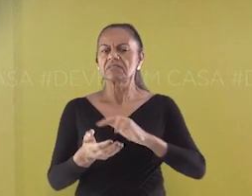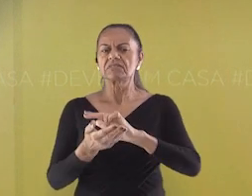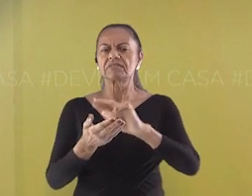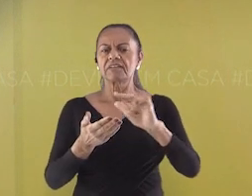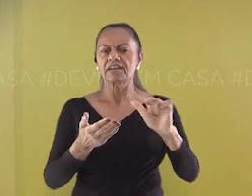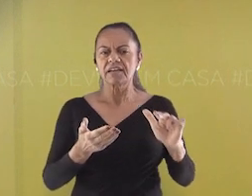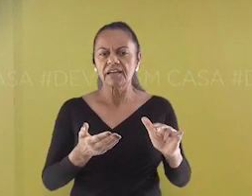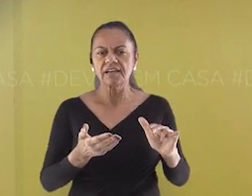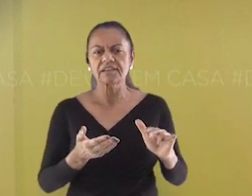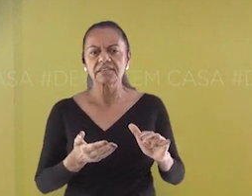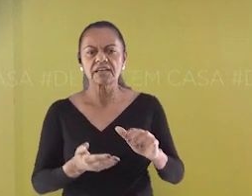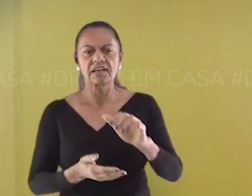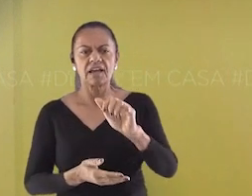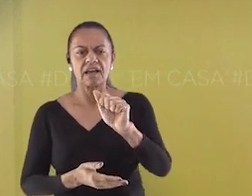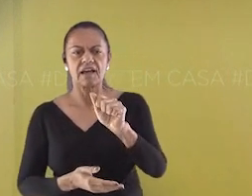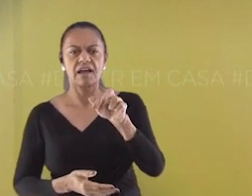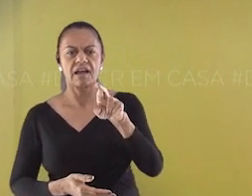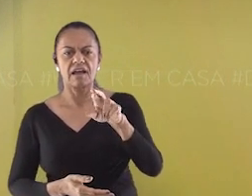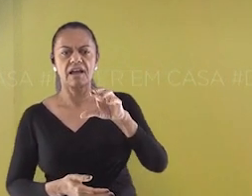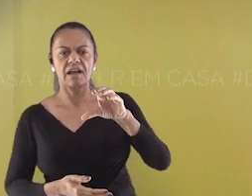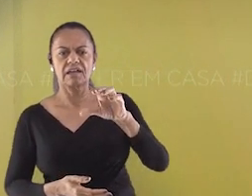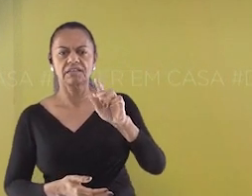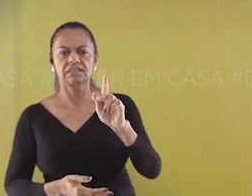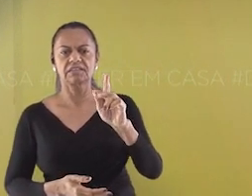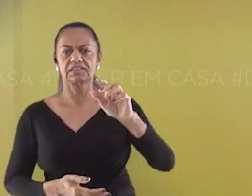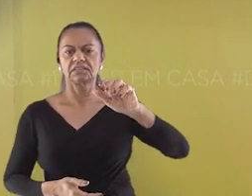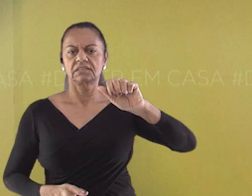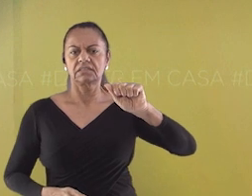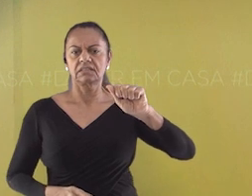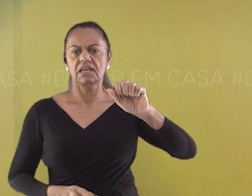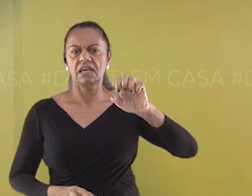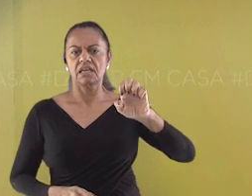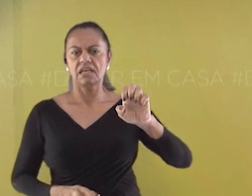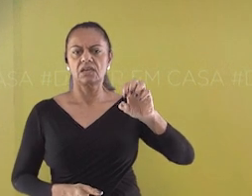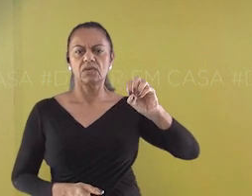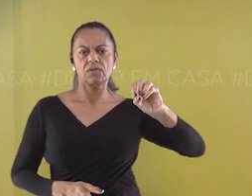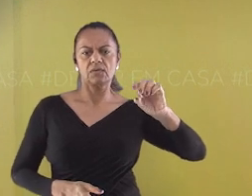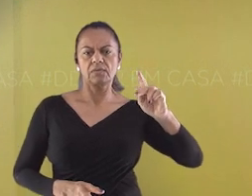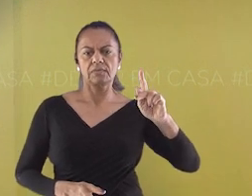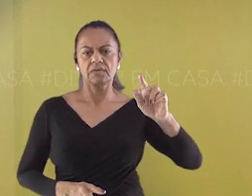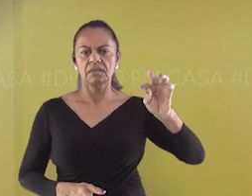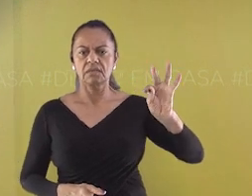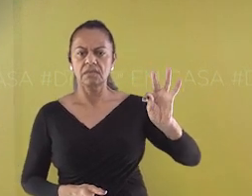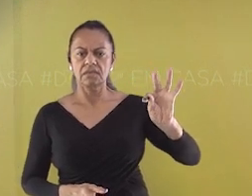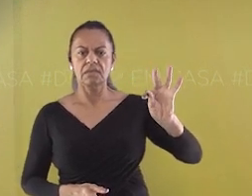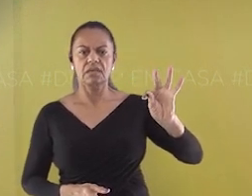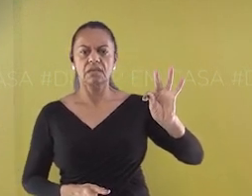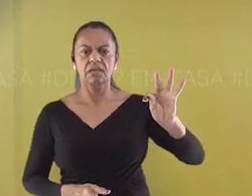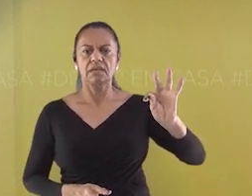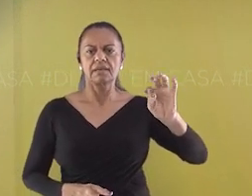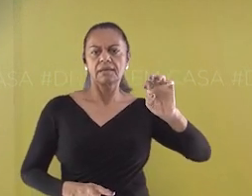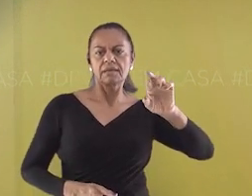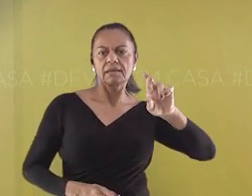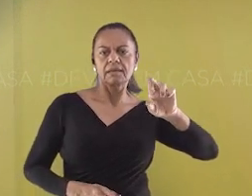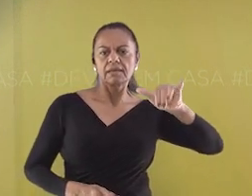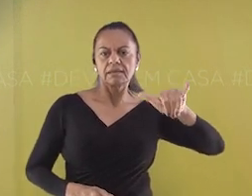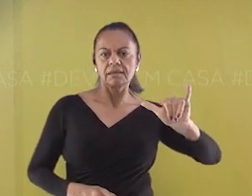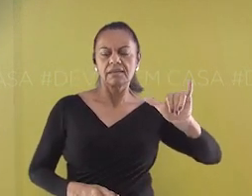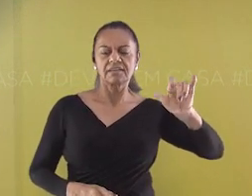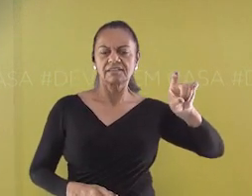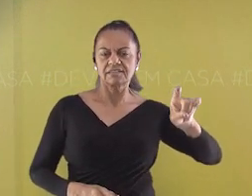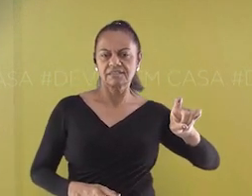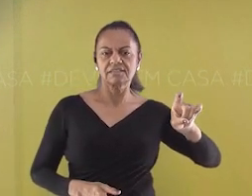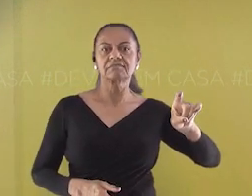de seres vivos. O Archaeopteryx, ele é um fóssil de transição entre os répteis e